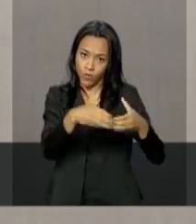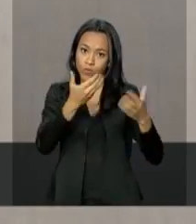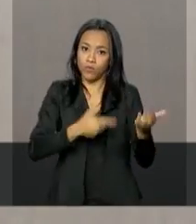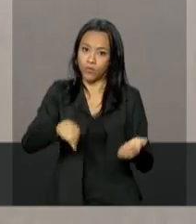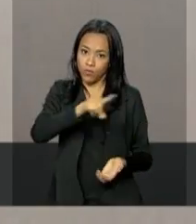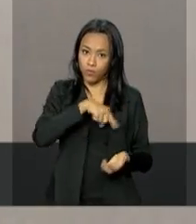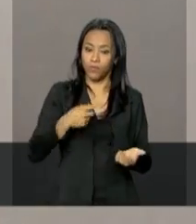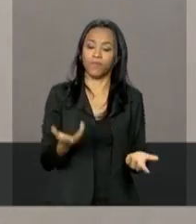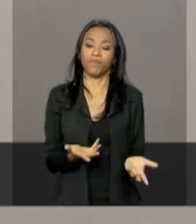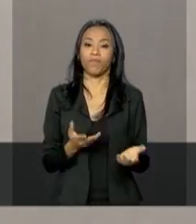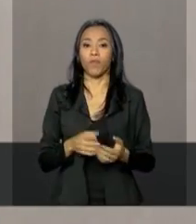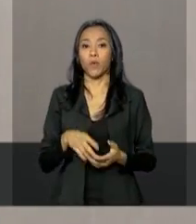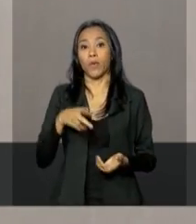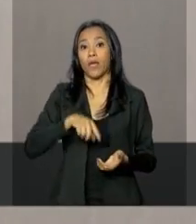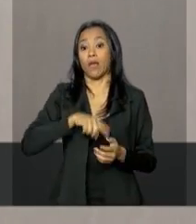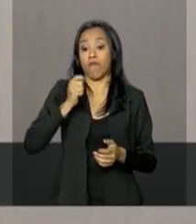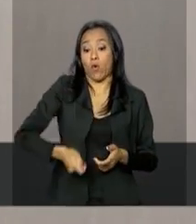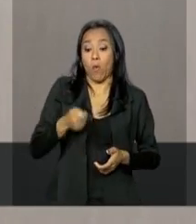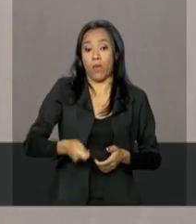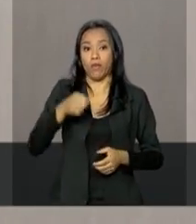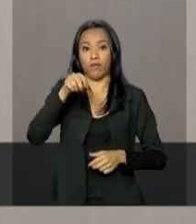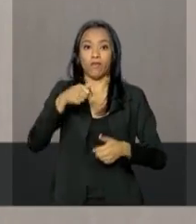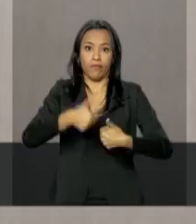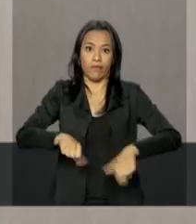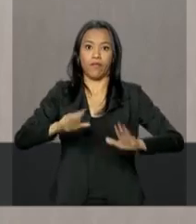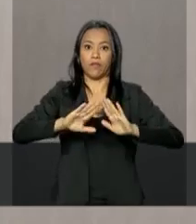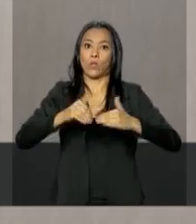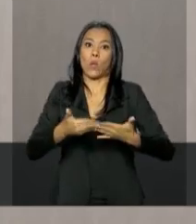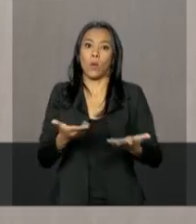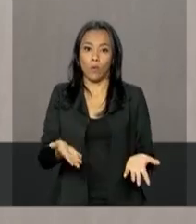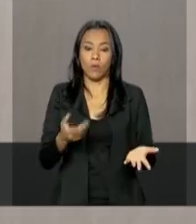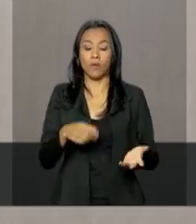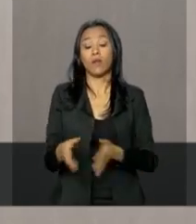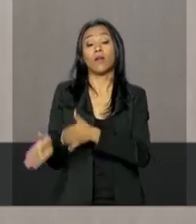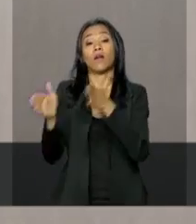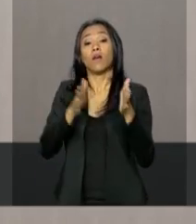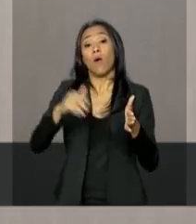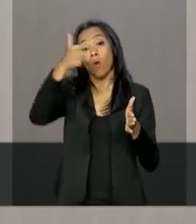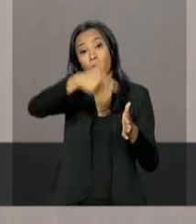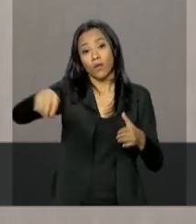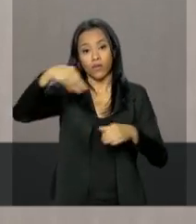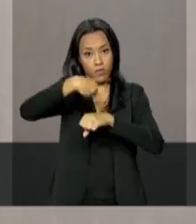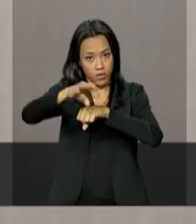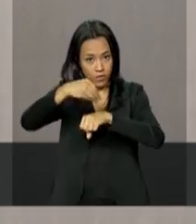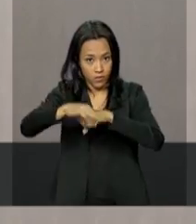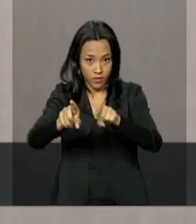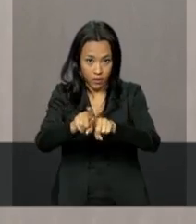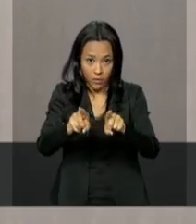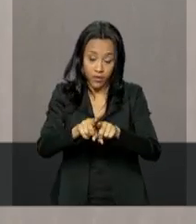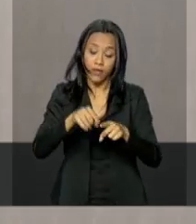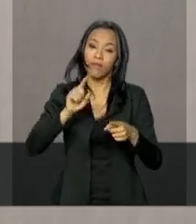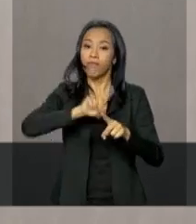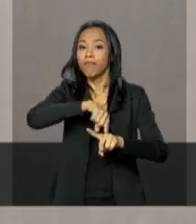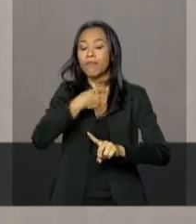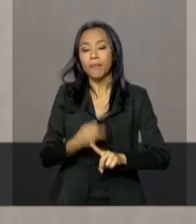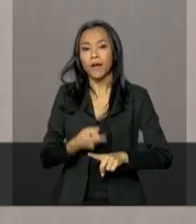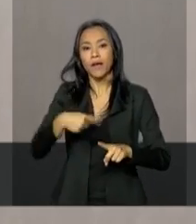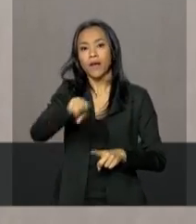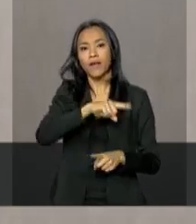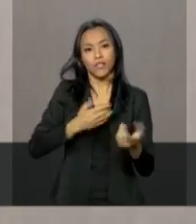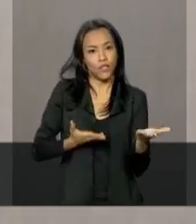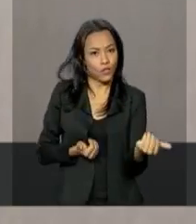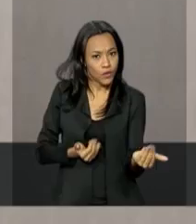sala de aula. O outro destaque que eu acho interessante notar é que mais jovens e